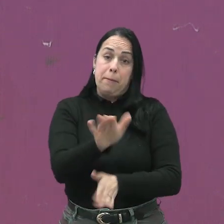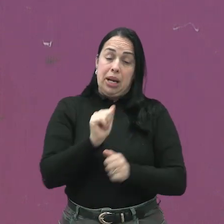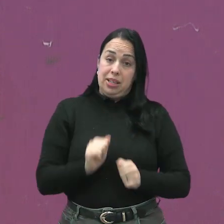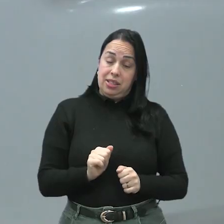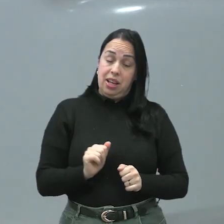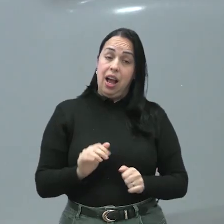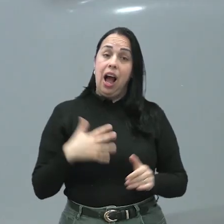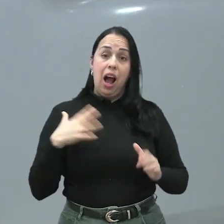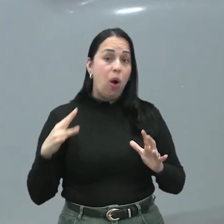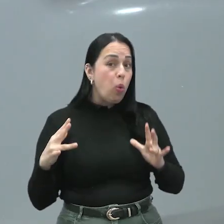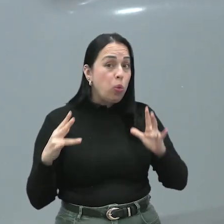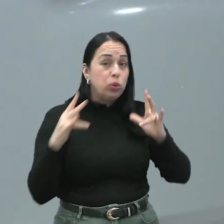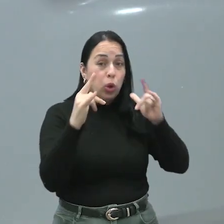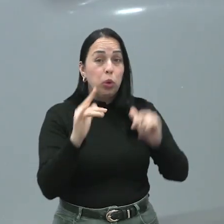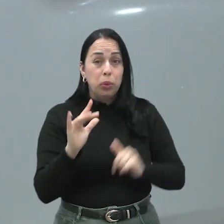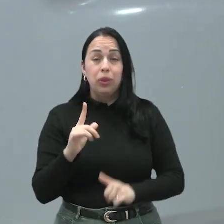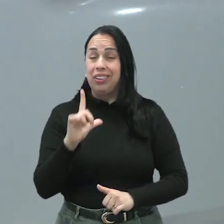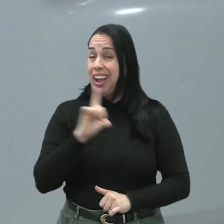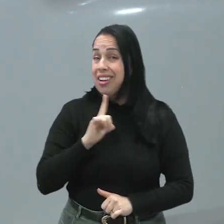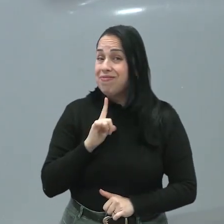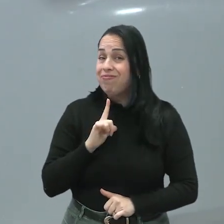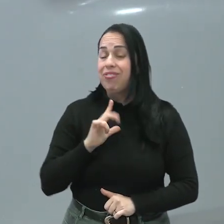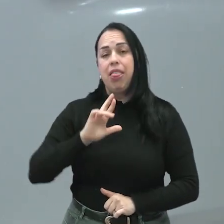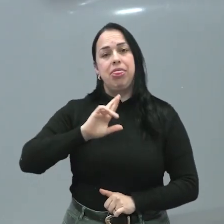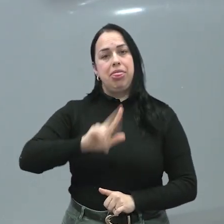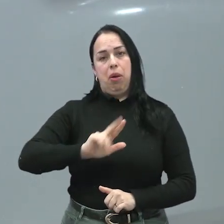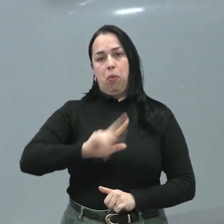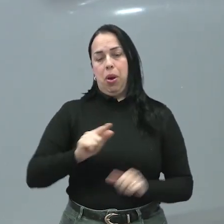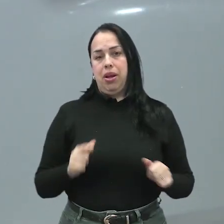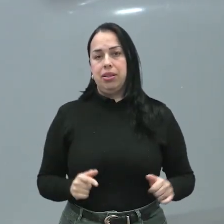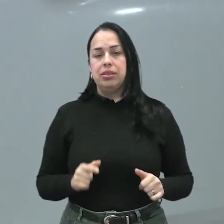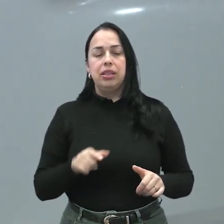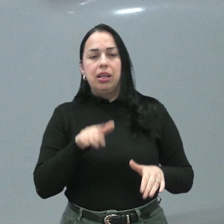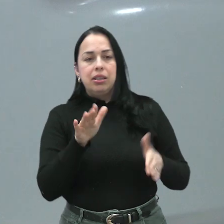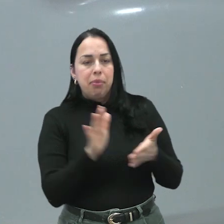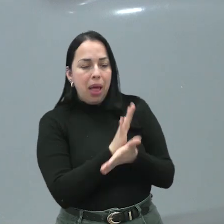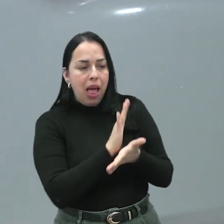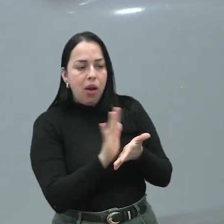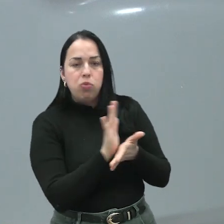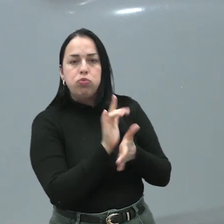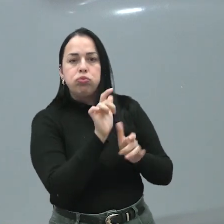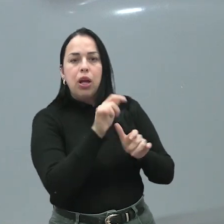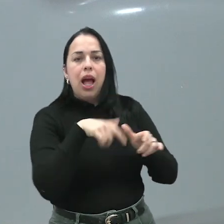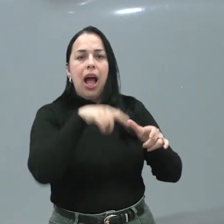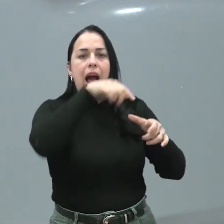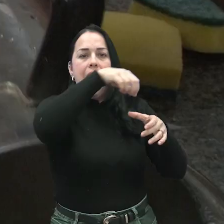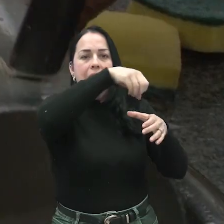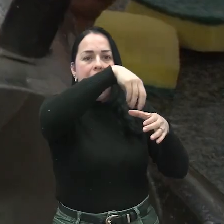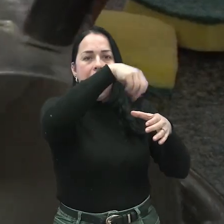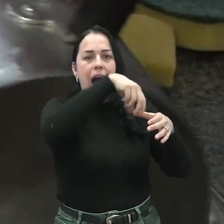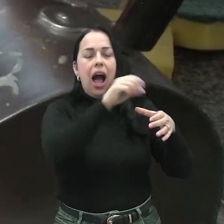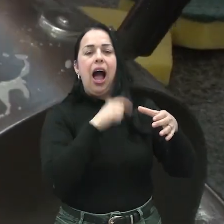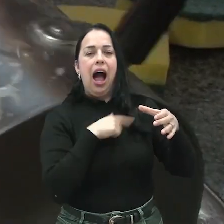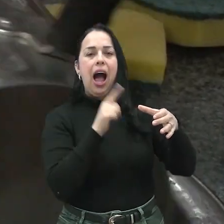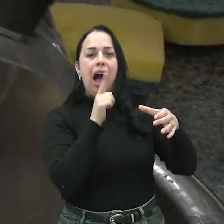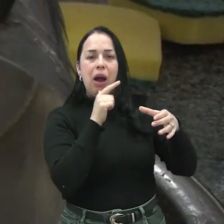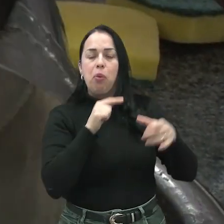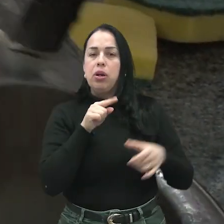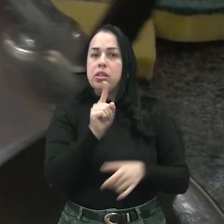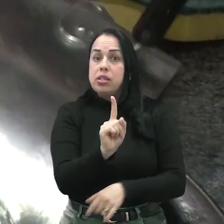dia, mas não é a realidade de muita gente. A falta de acesso à água potável